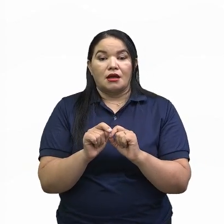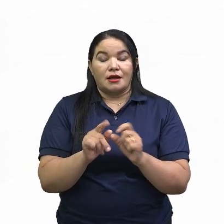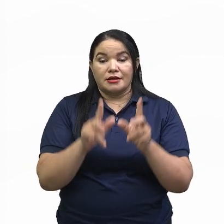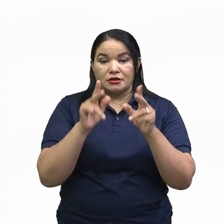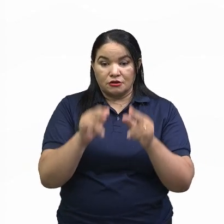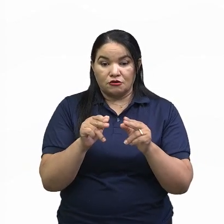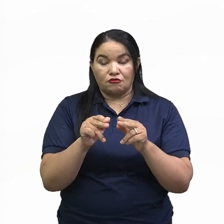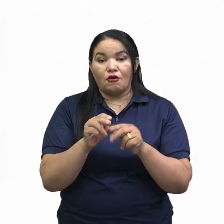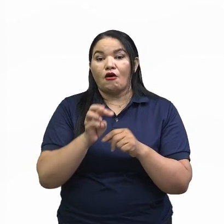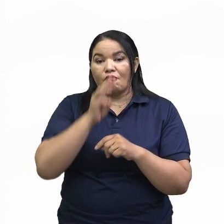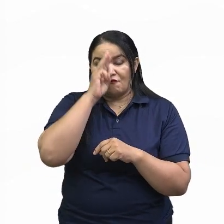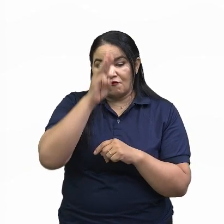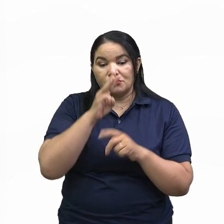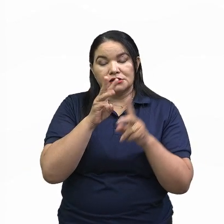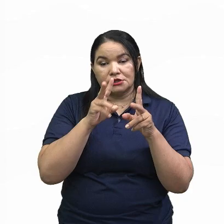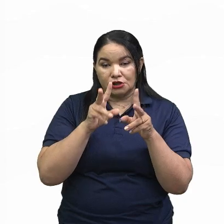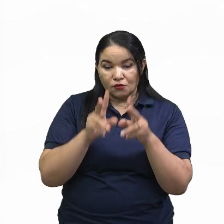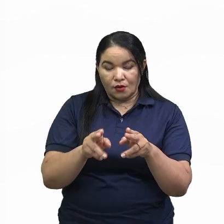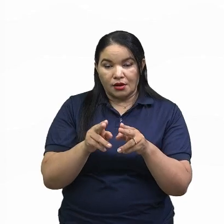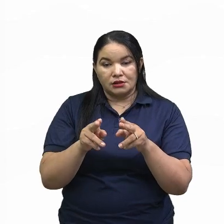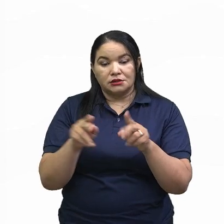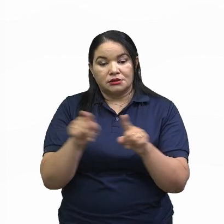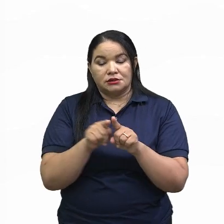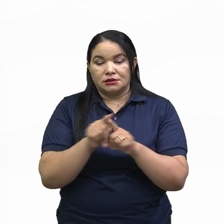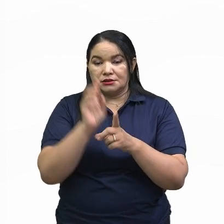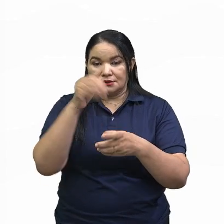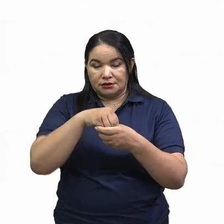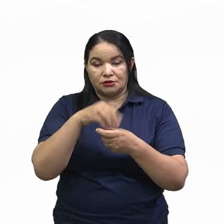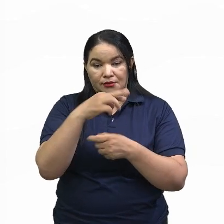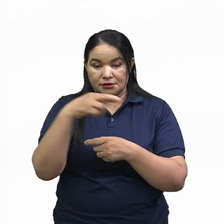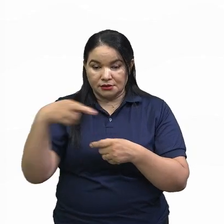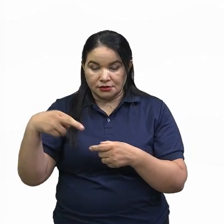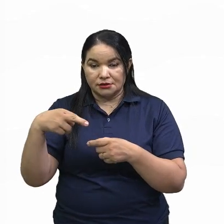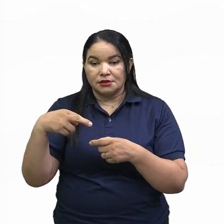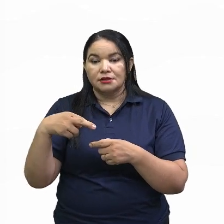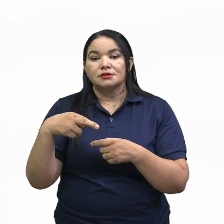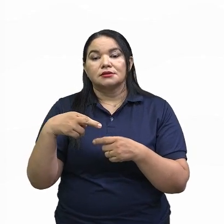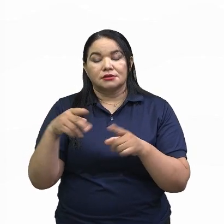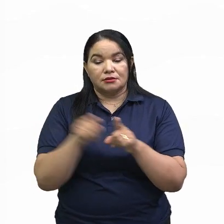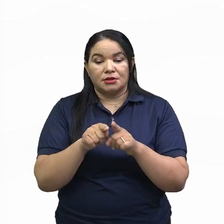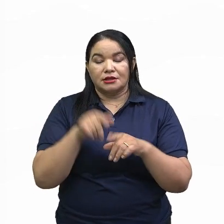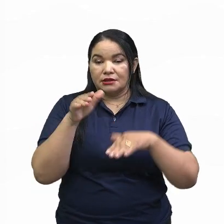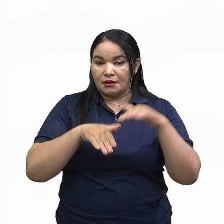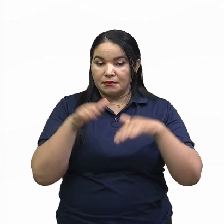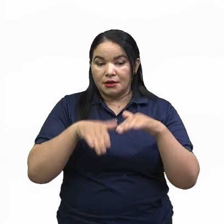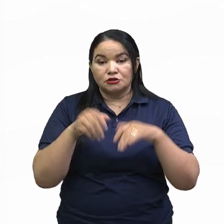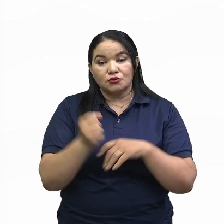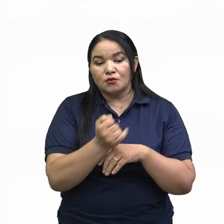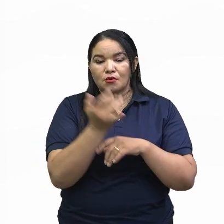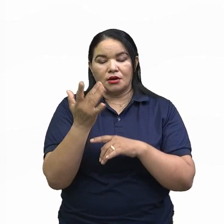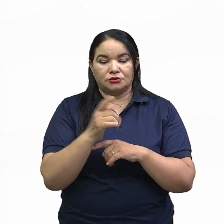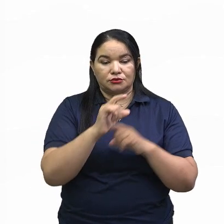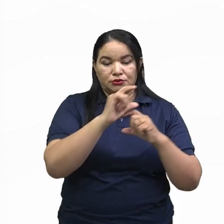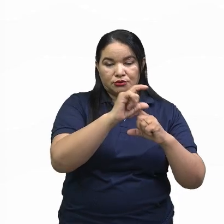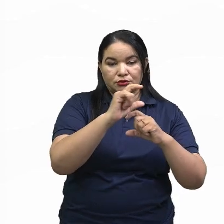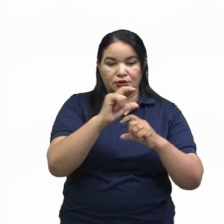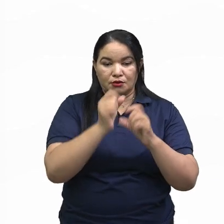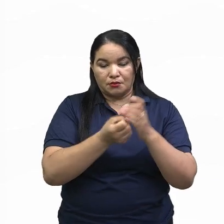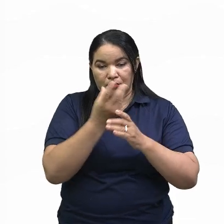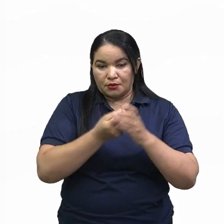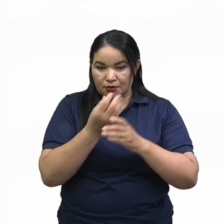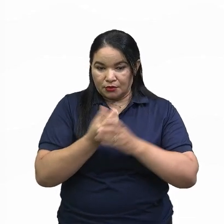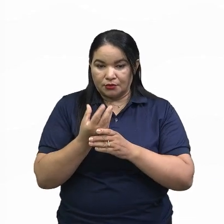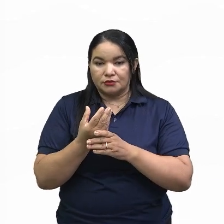força eletromotriz dos geradores. A resistência interna equivalente depende do número de geradores associados. Nesse caso